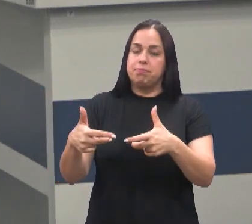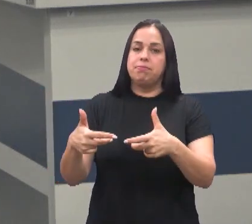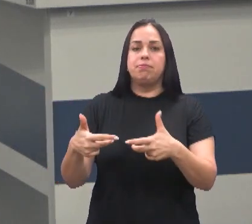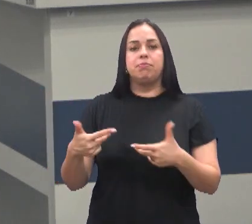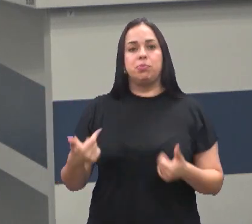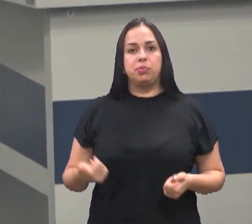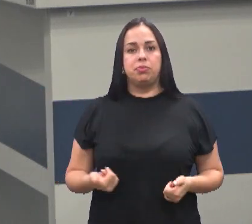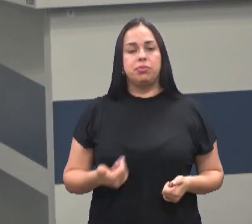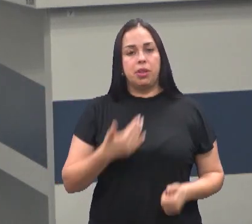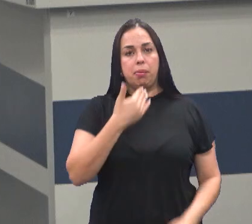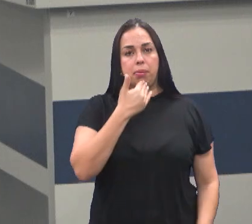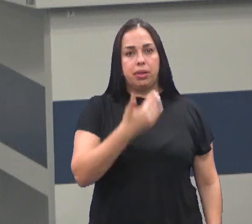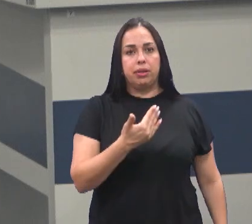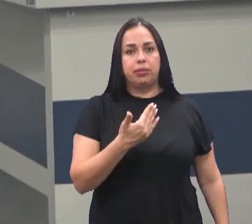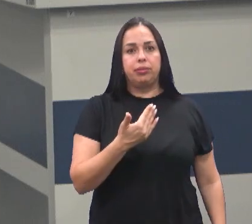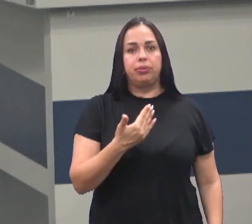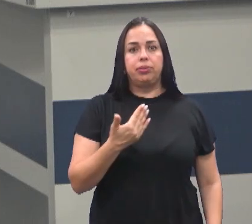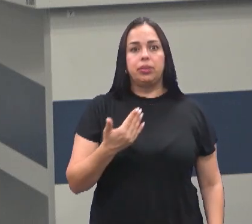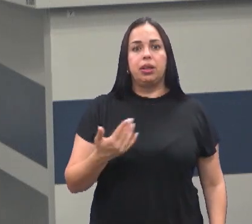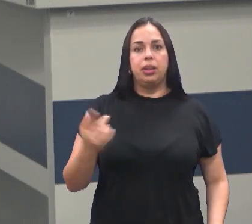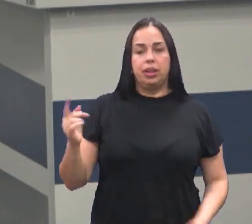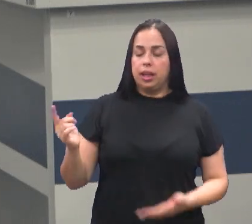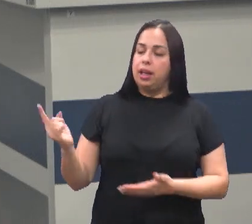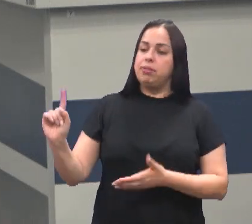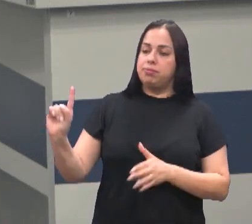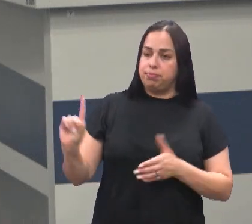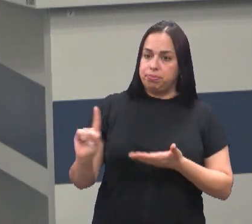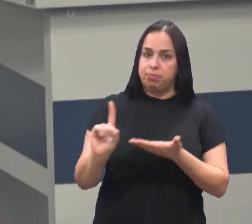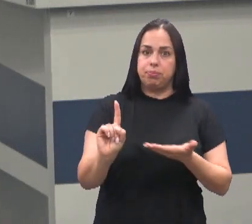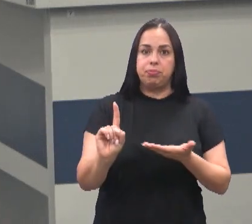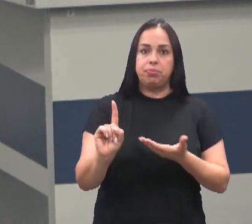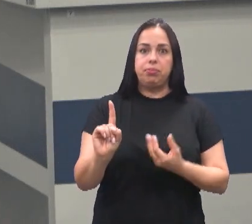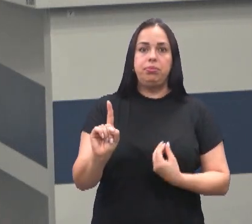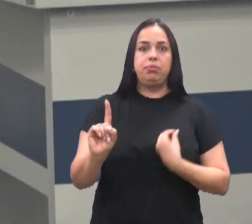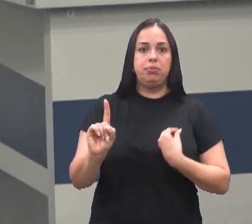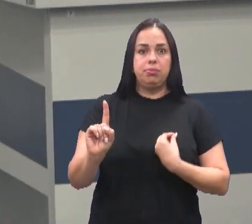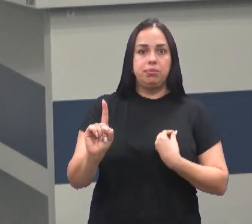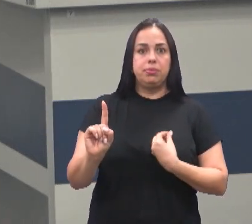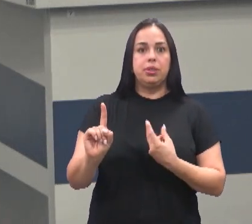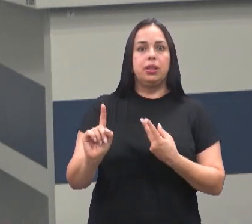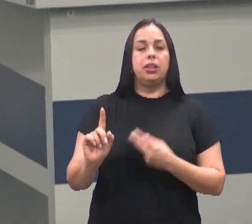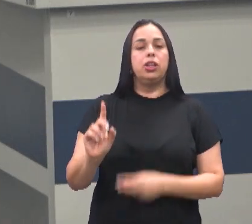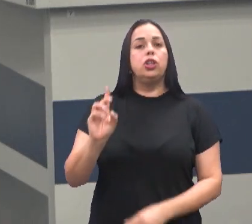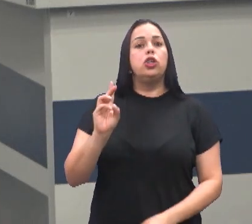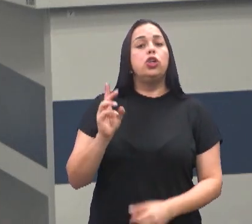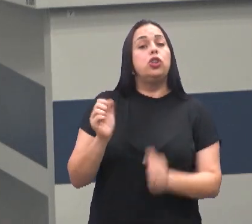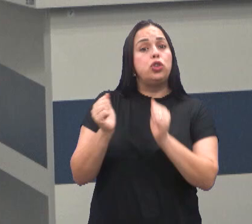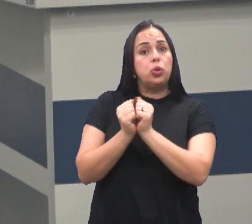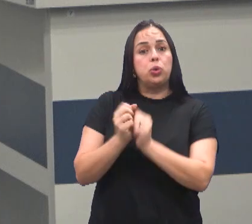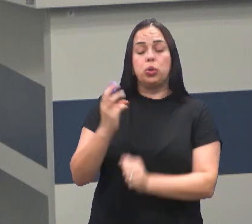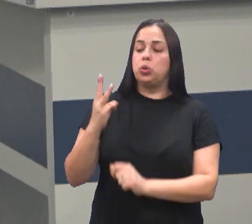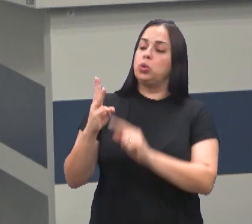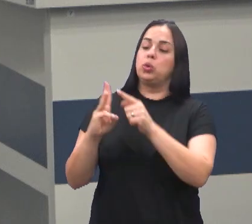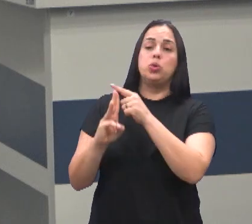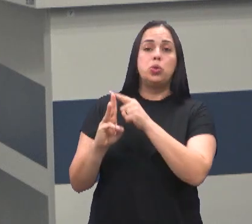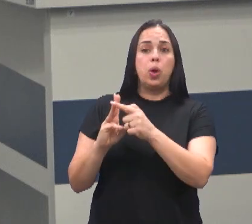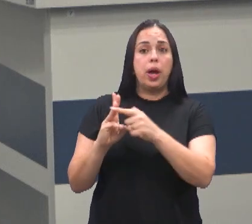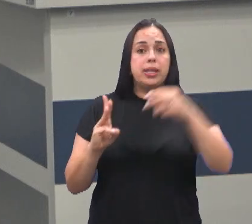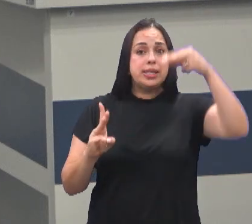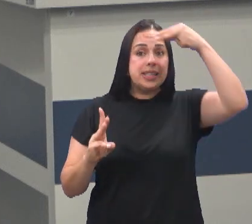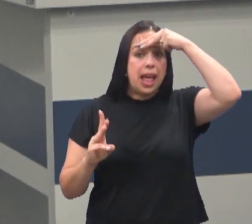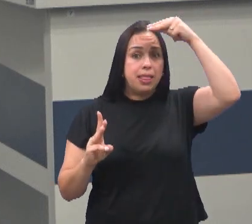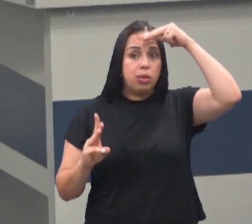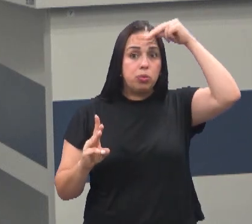Eu peço que ele venha aqui ao plenário. Junto com ele estão os seus 2 netos, que são os filhos da